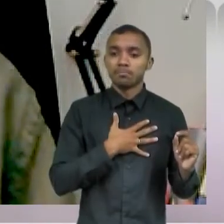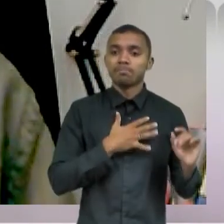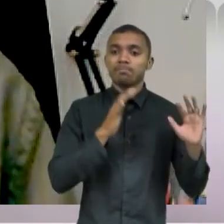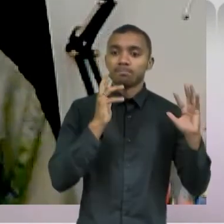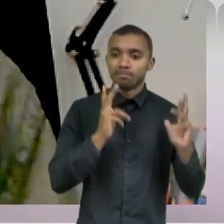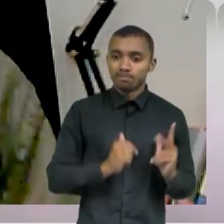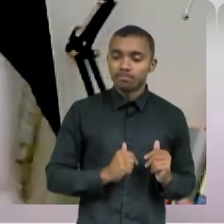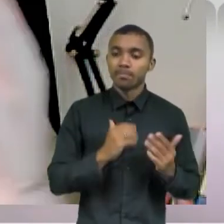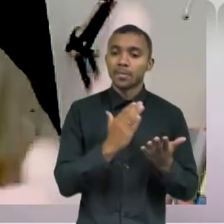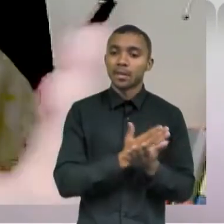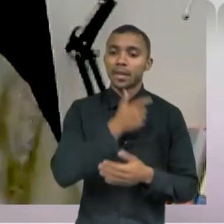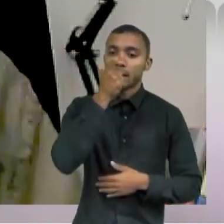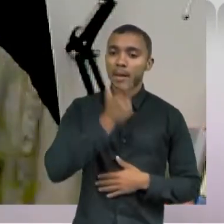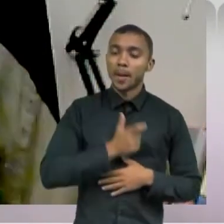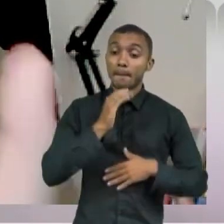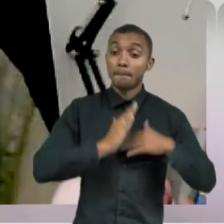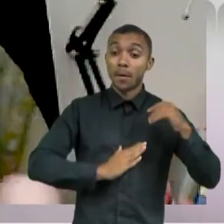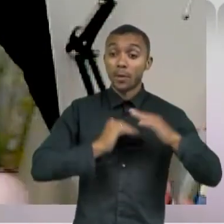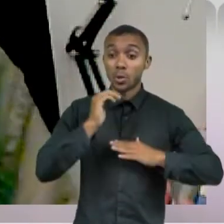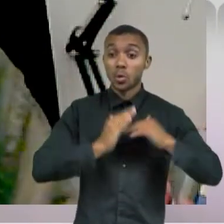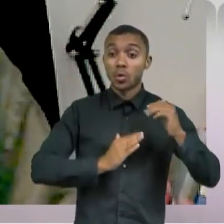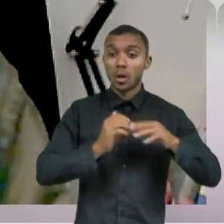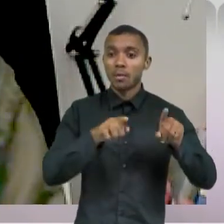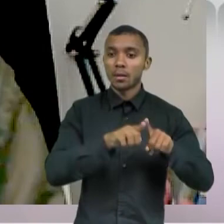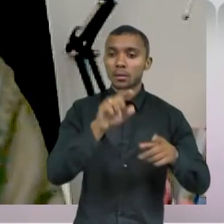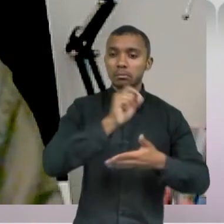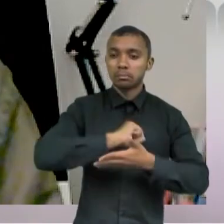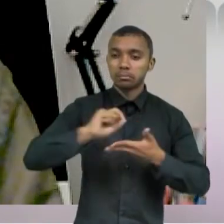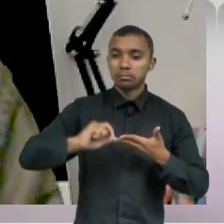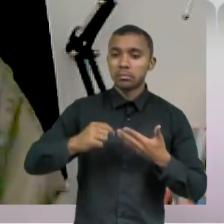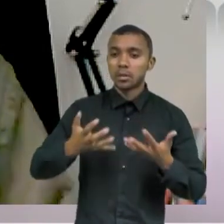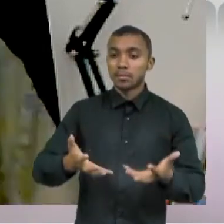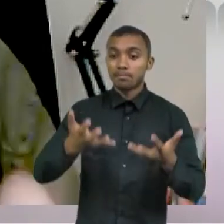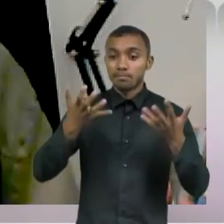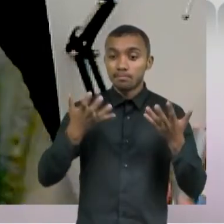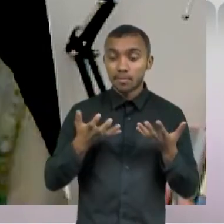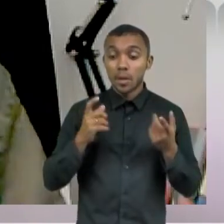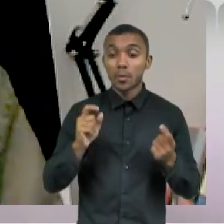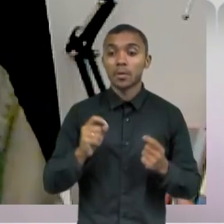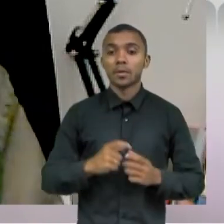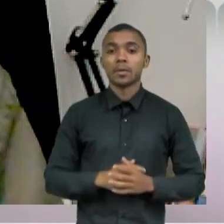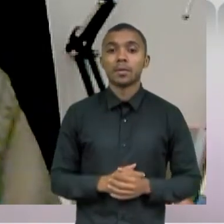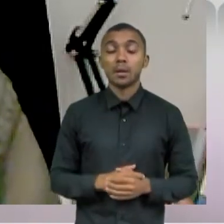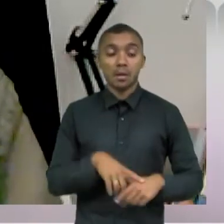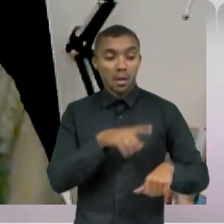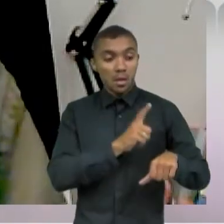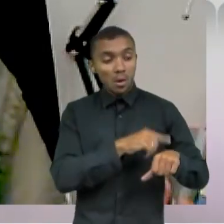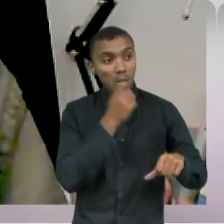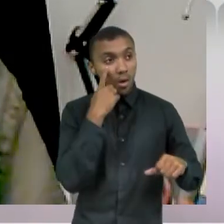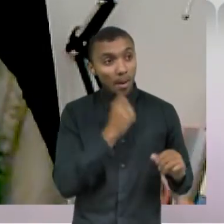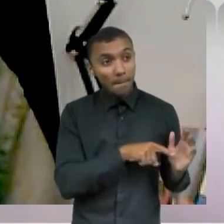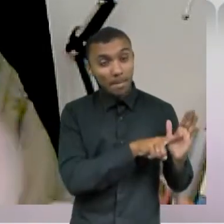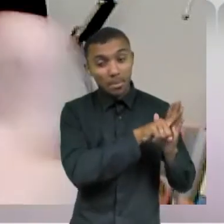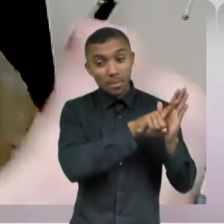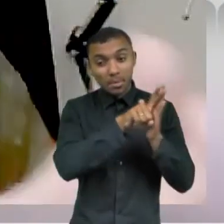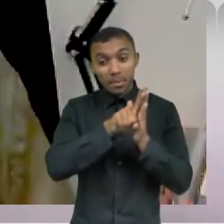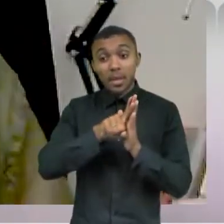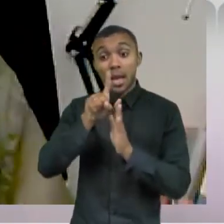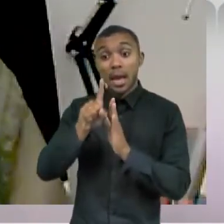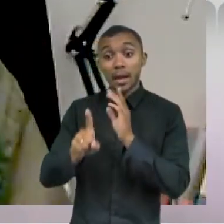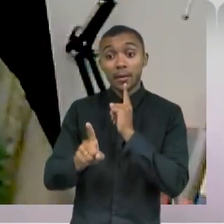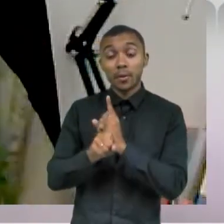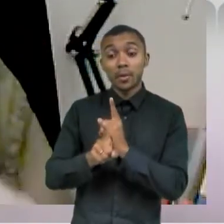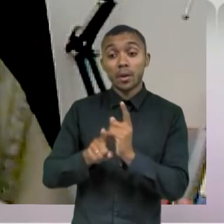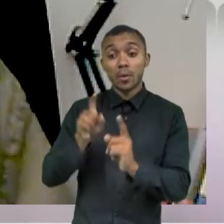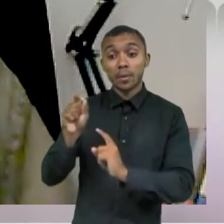todos os meus livros, né? Eu, como biógrafo, eu, como escritor, procuro, na fase de investigação, encontrar